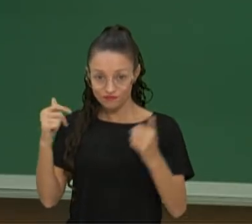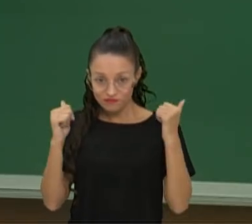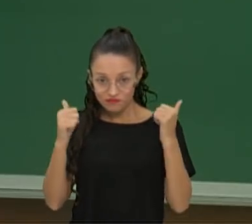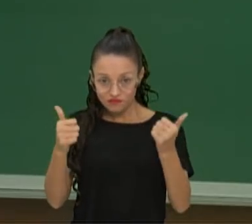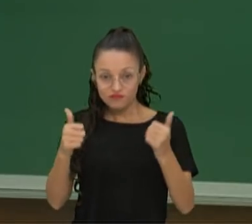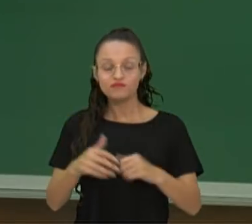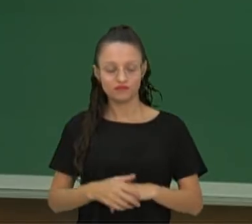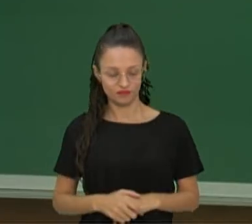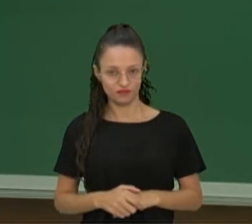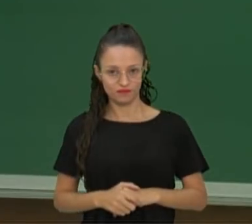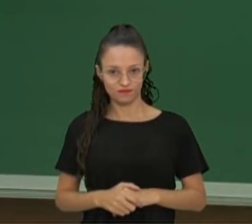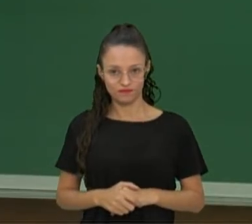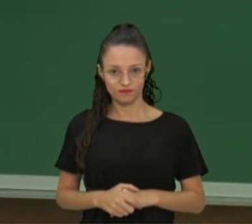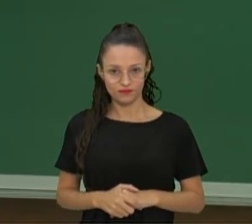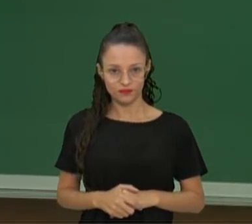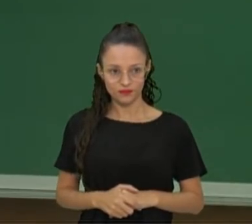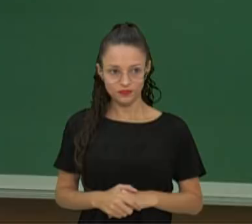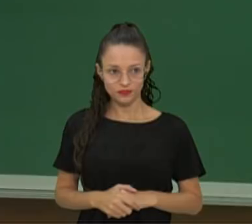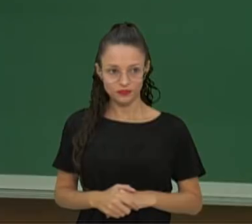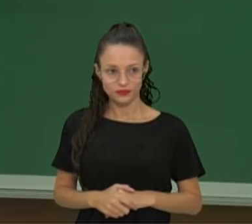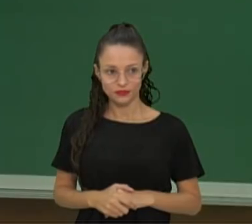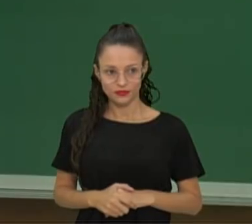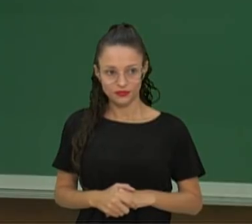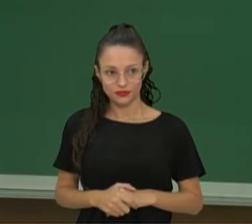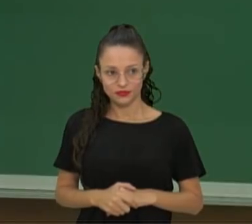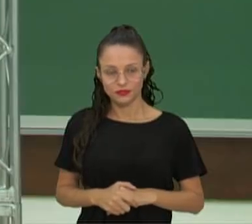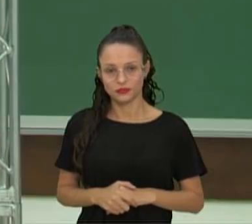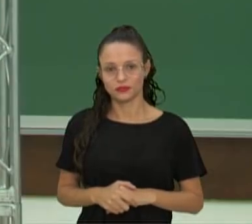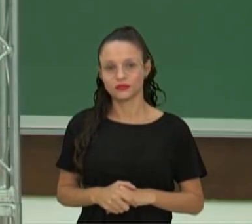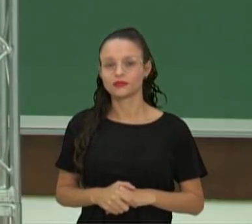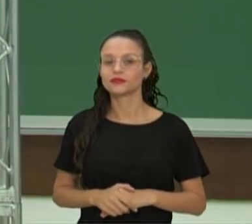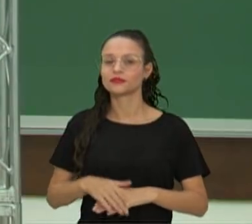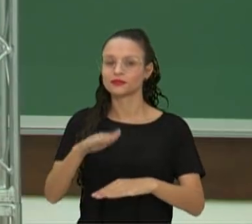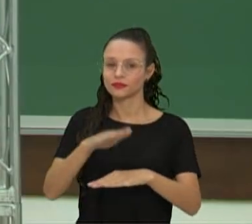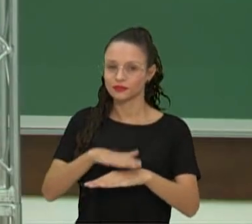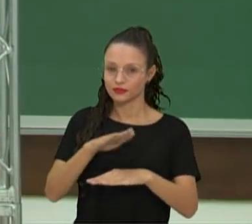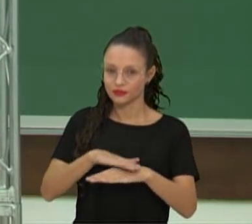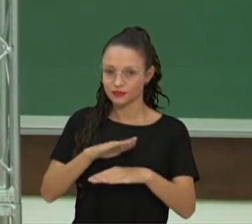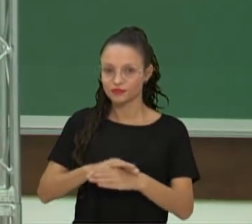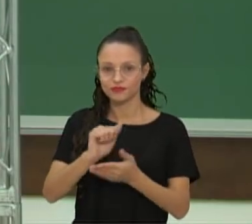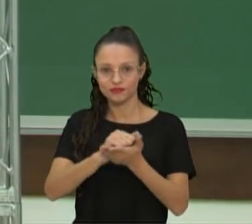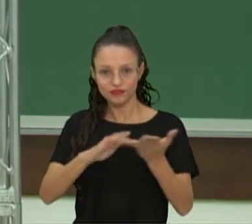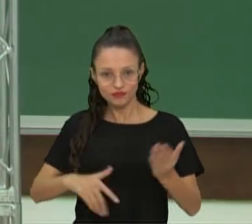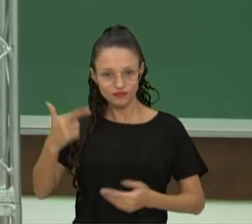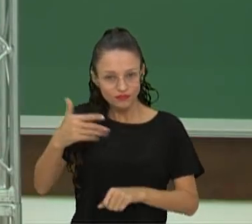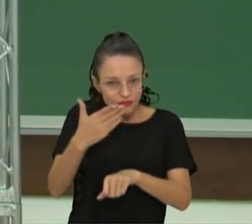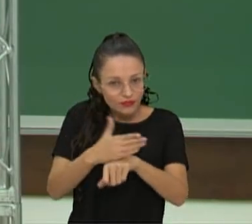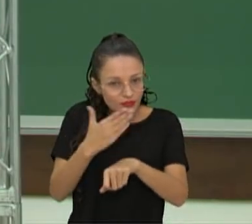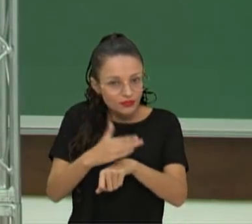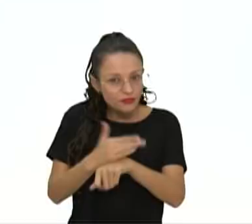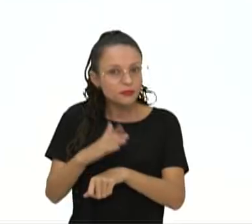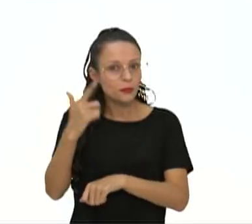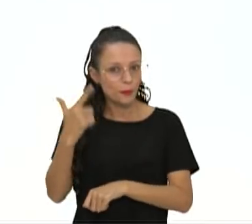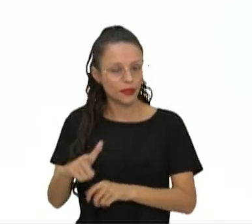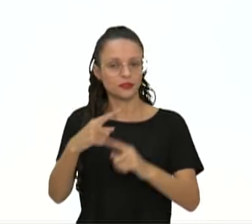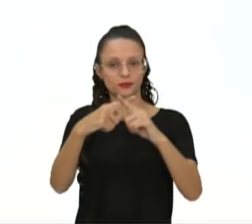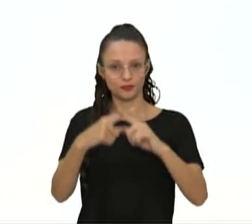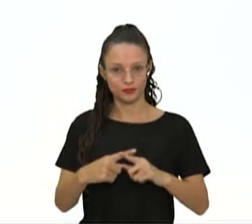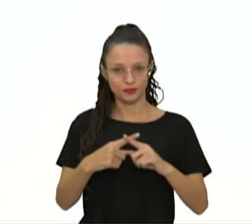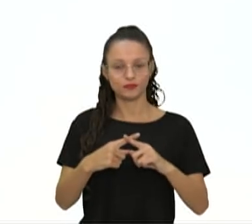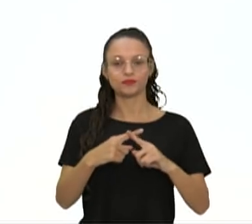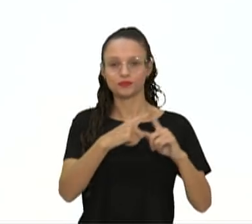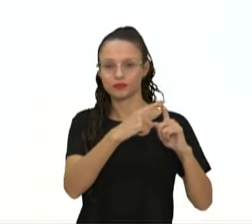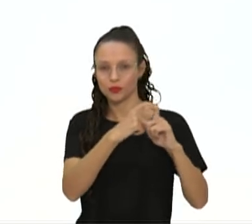bom? Vamos dando continuidade, então. Agora você tem o exercício 2. Vamos praticar mais um pouquinho de multiplicação de monômio